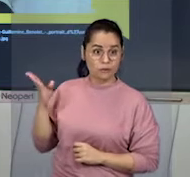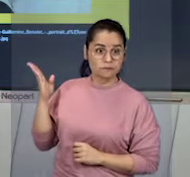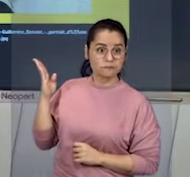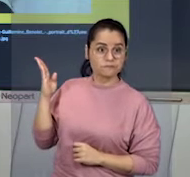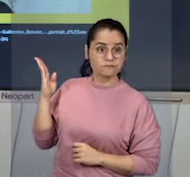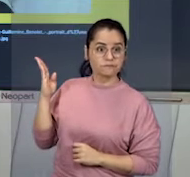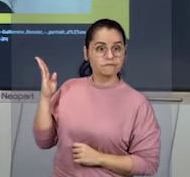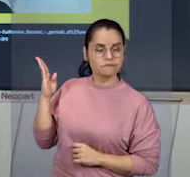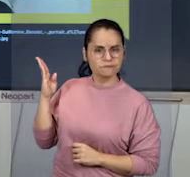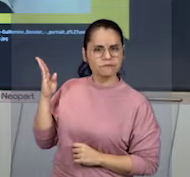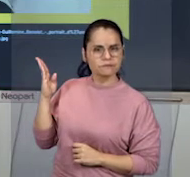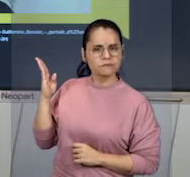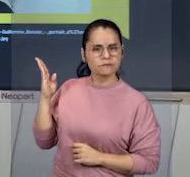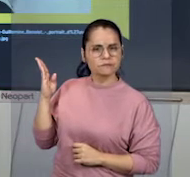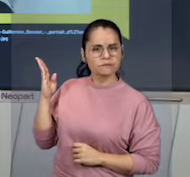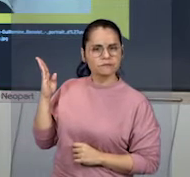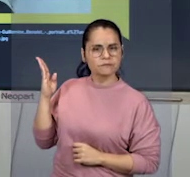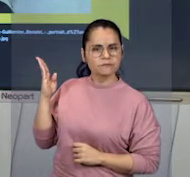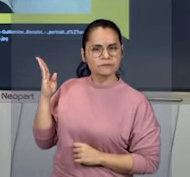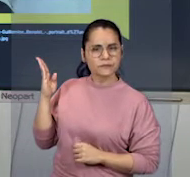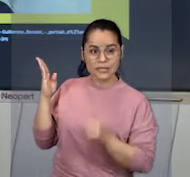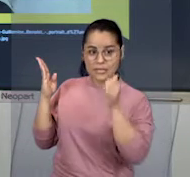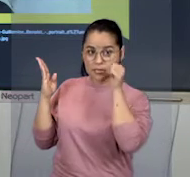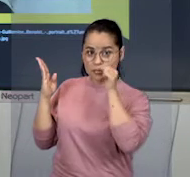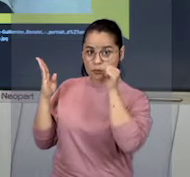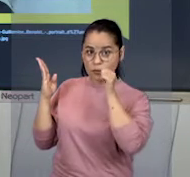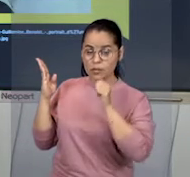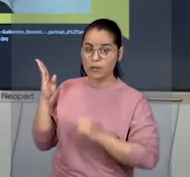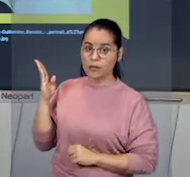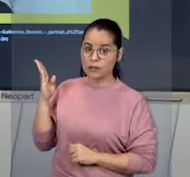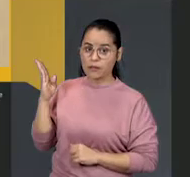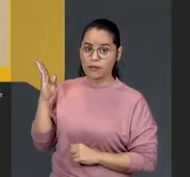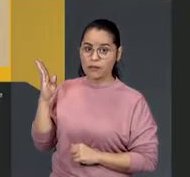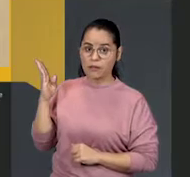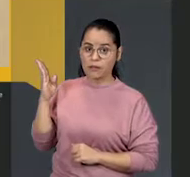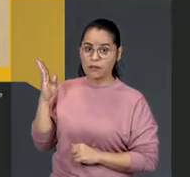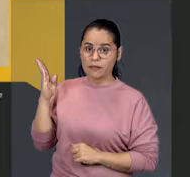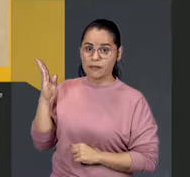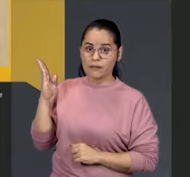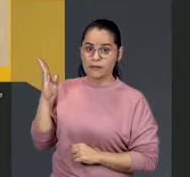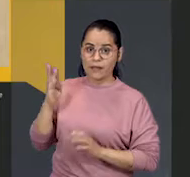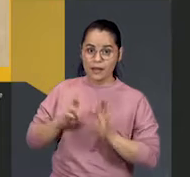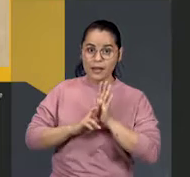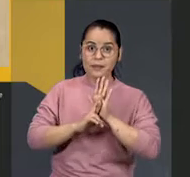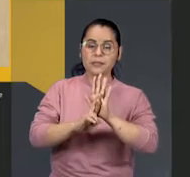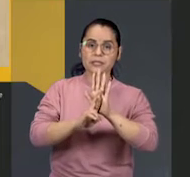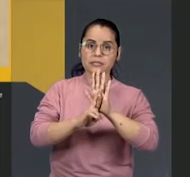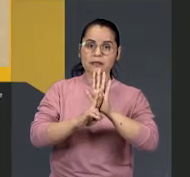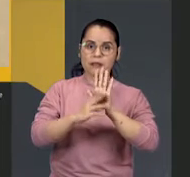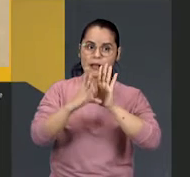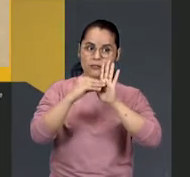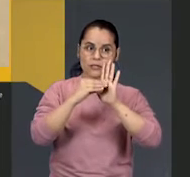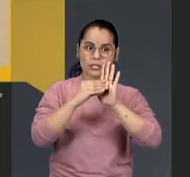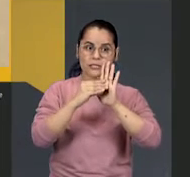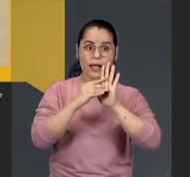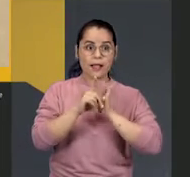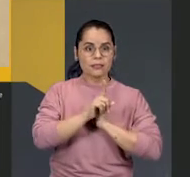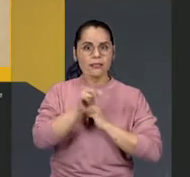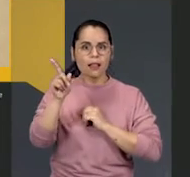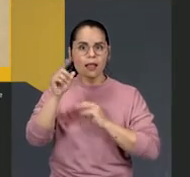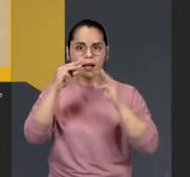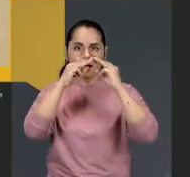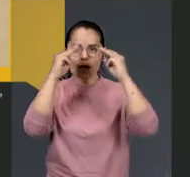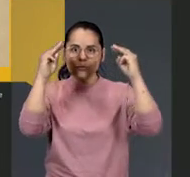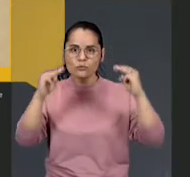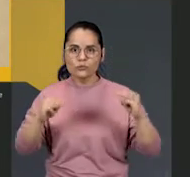Observe a figura dessa mulher representada na pintura, que está lá no Louvre. Essa